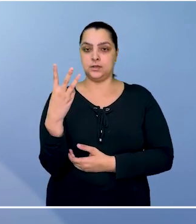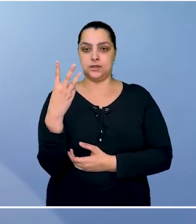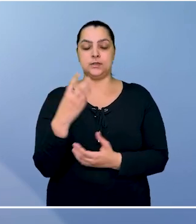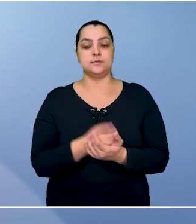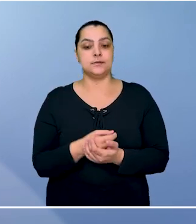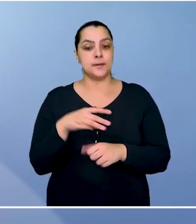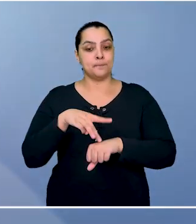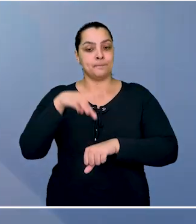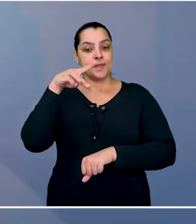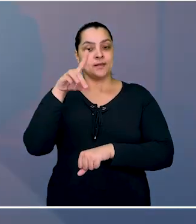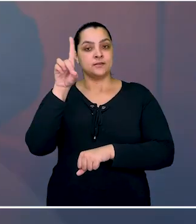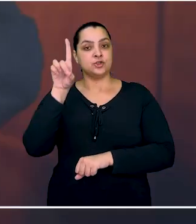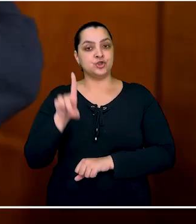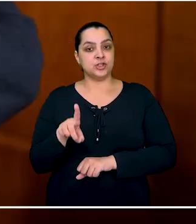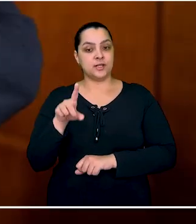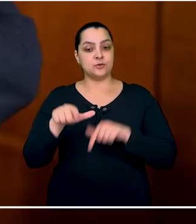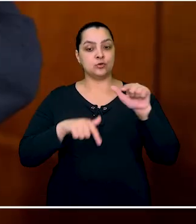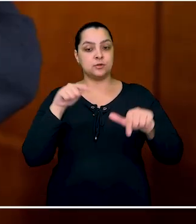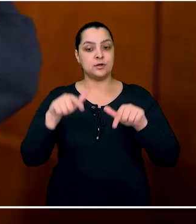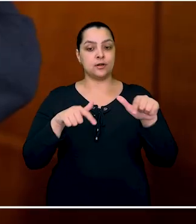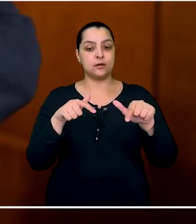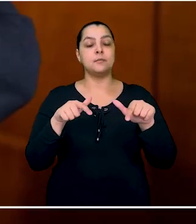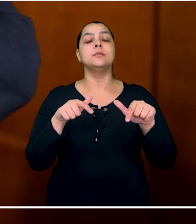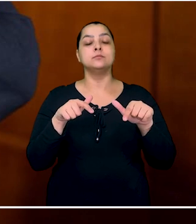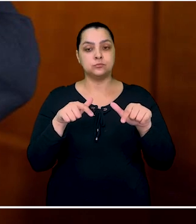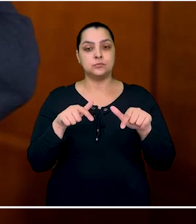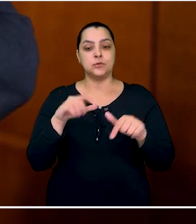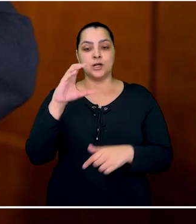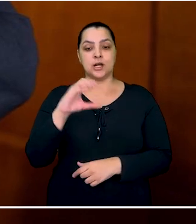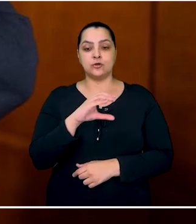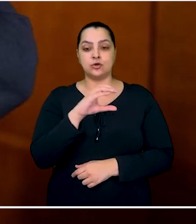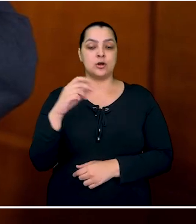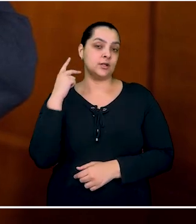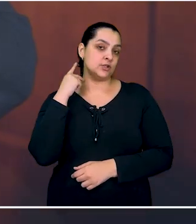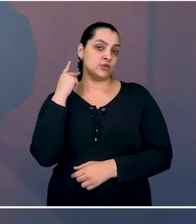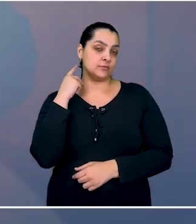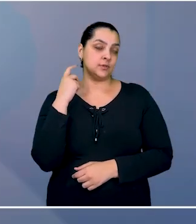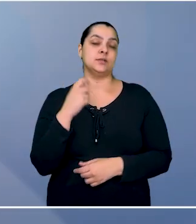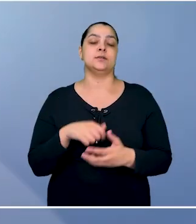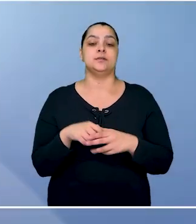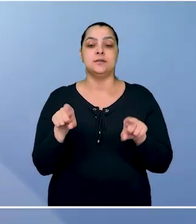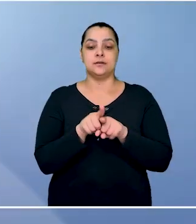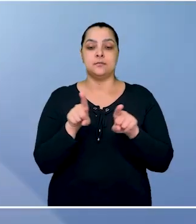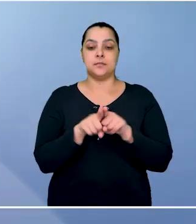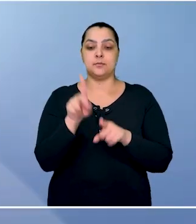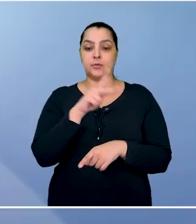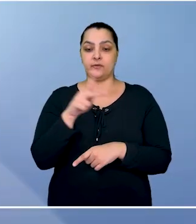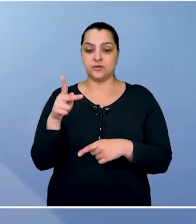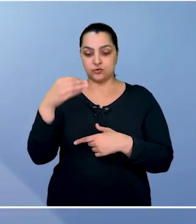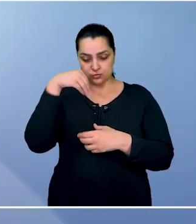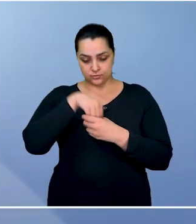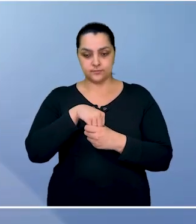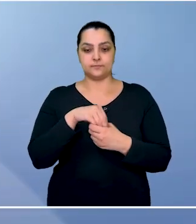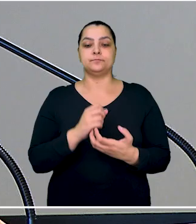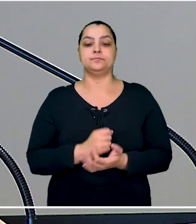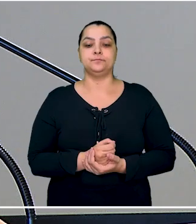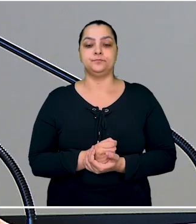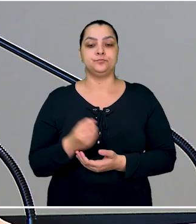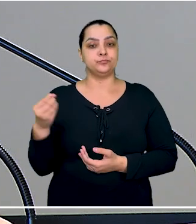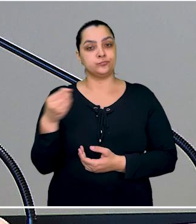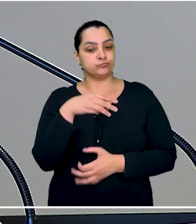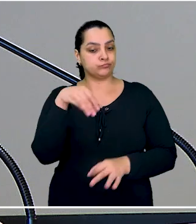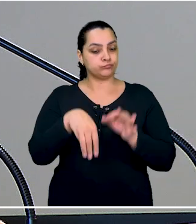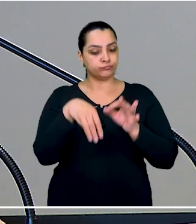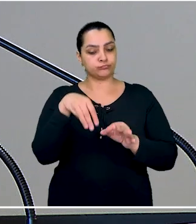1993. É mestre em Direito do Trabalho pela Pontifícia Universidade Católica de Minas Gerais e professor na mesma instituição. O